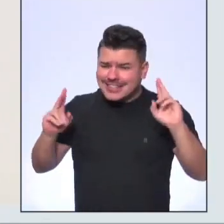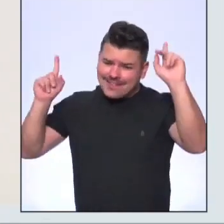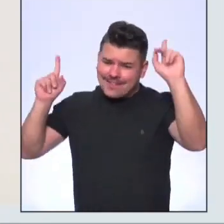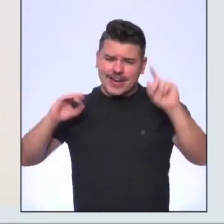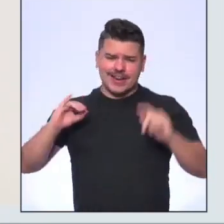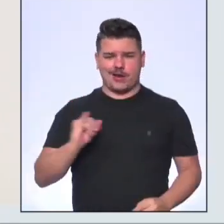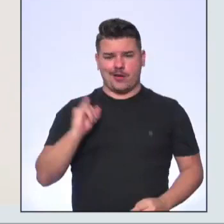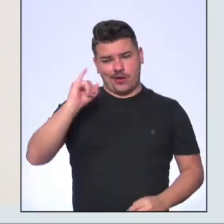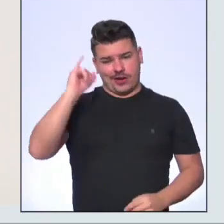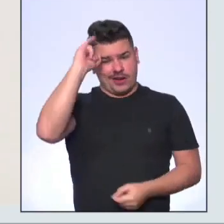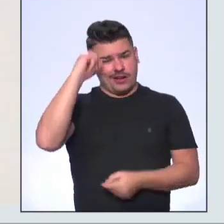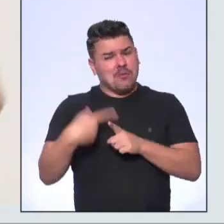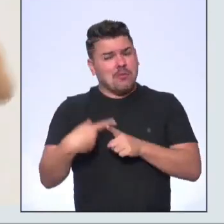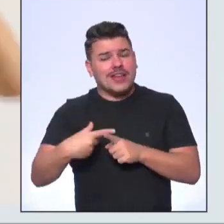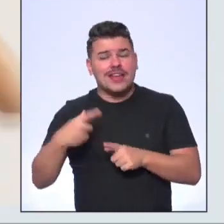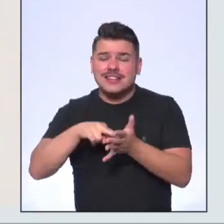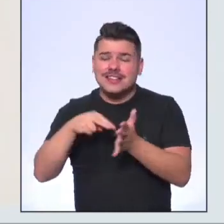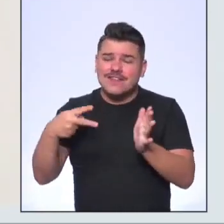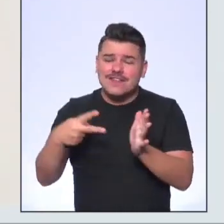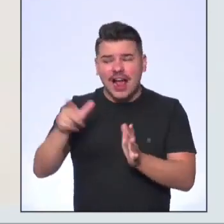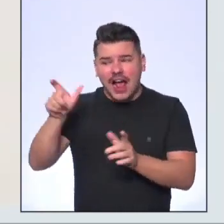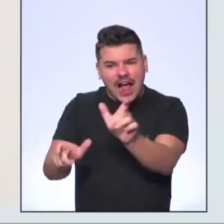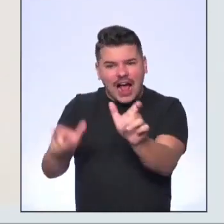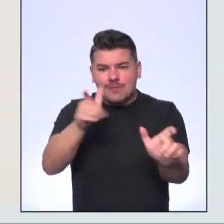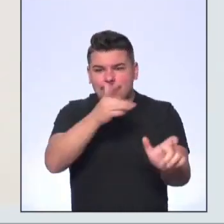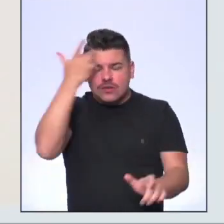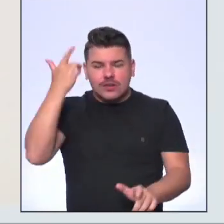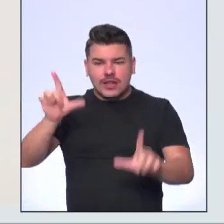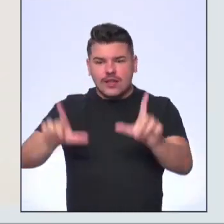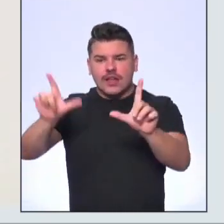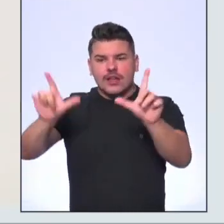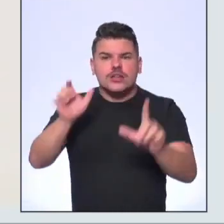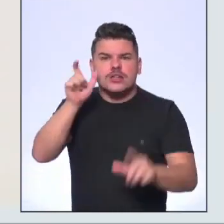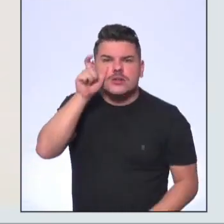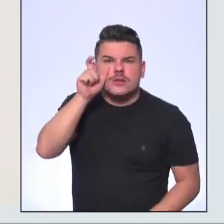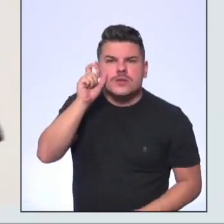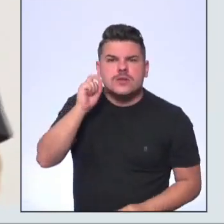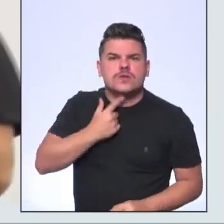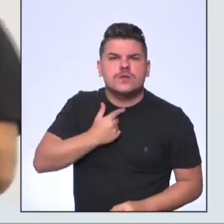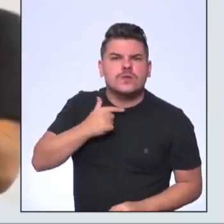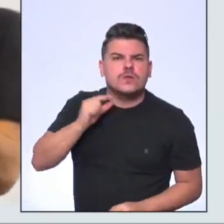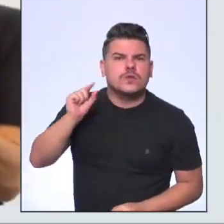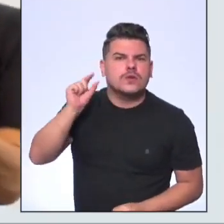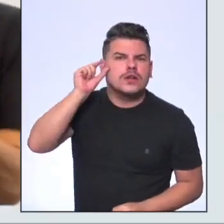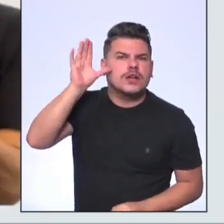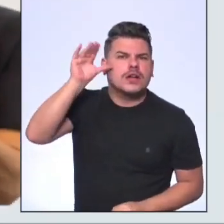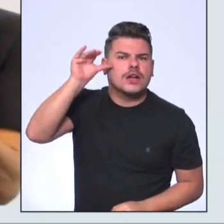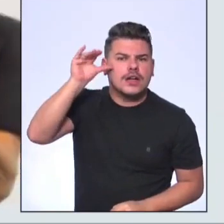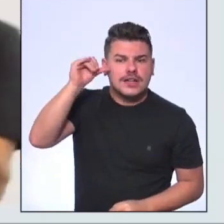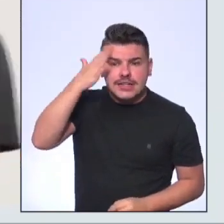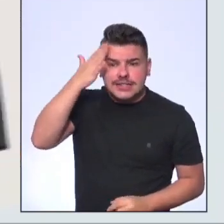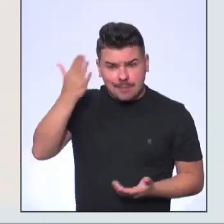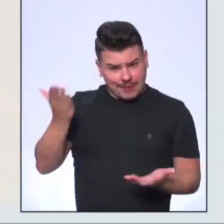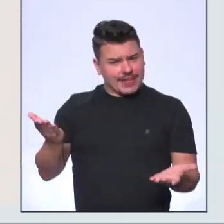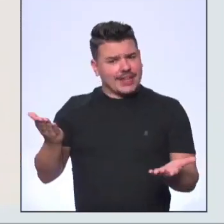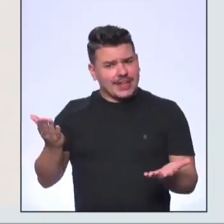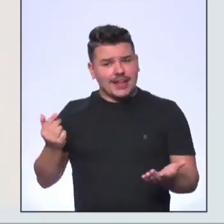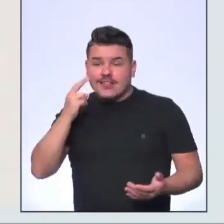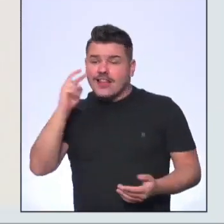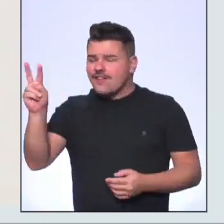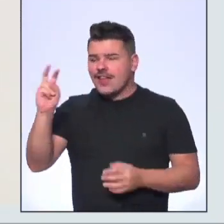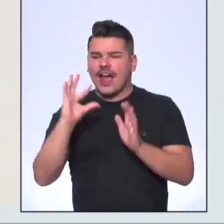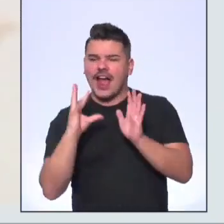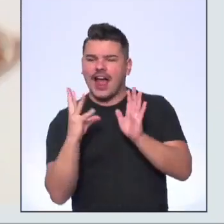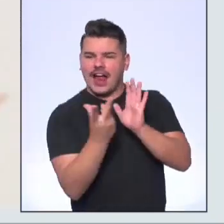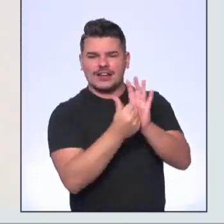importante, porque é a expectativa que nós temos. Quando você vê uma arte, quando você se depara com